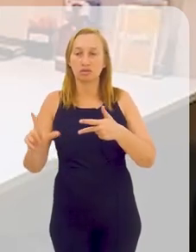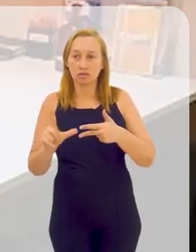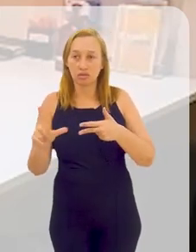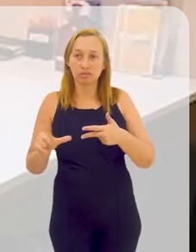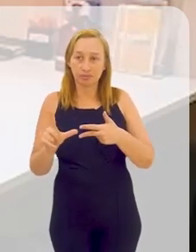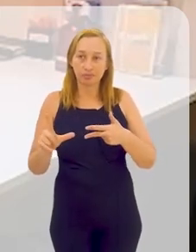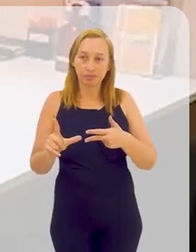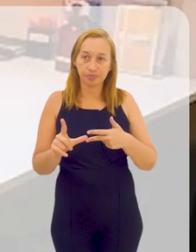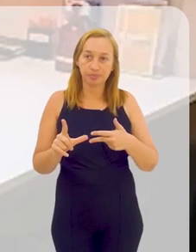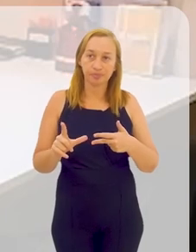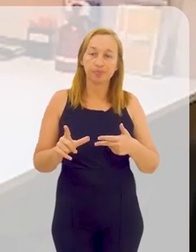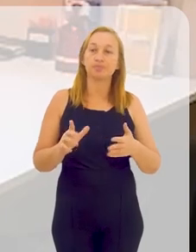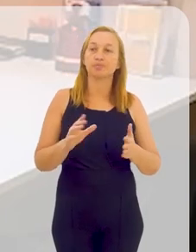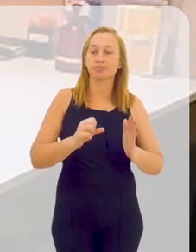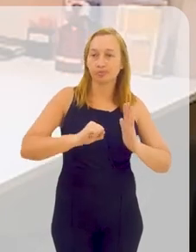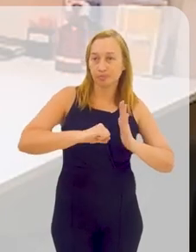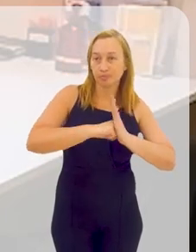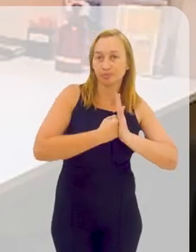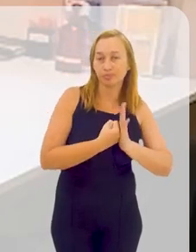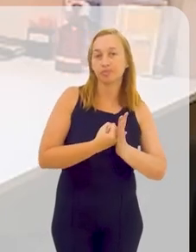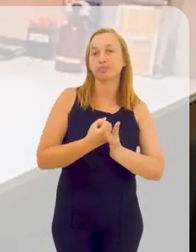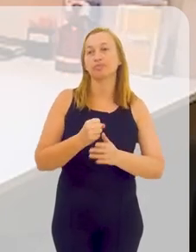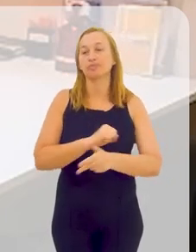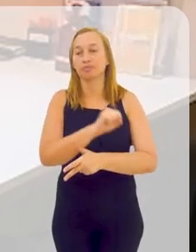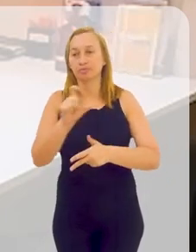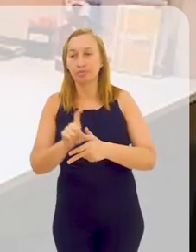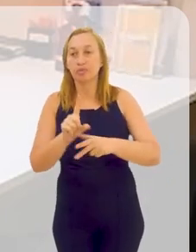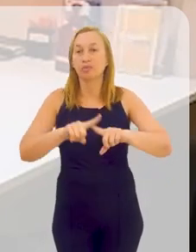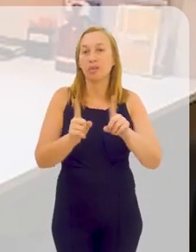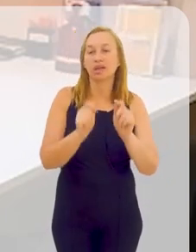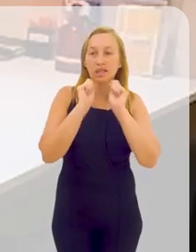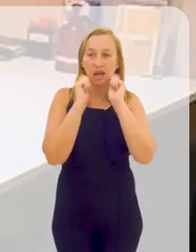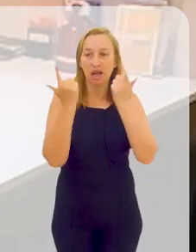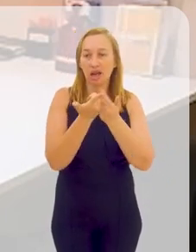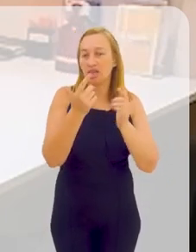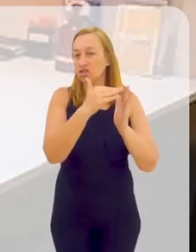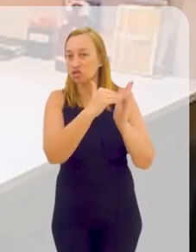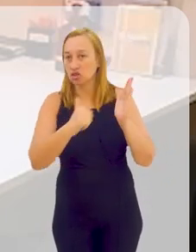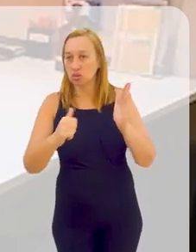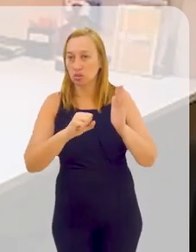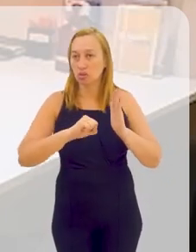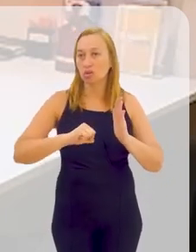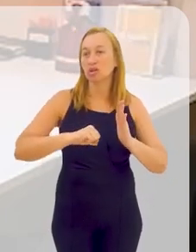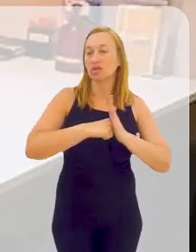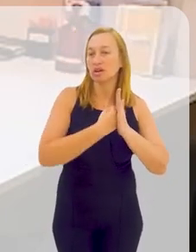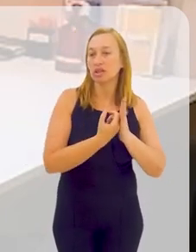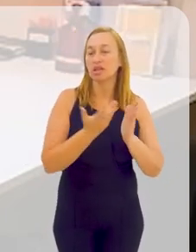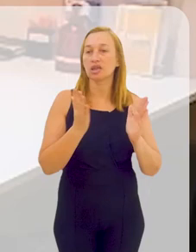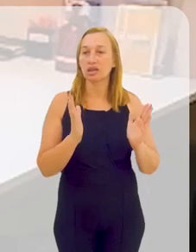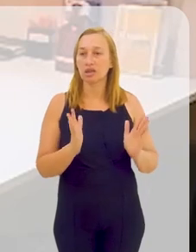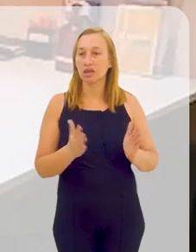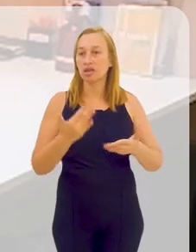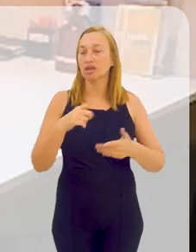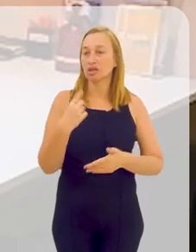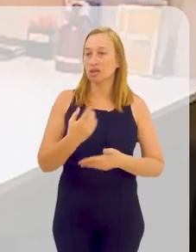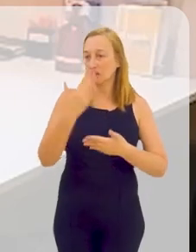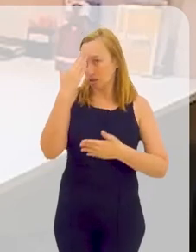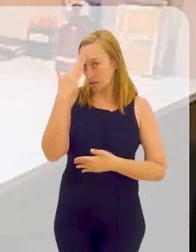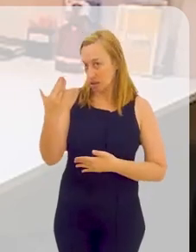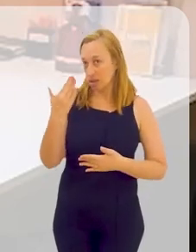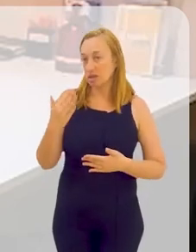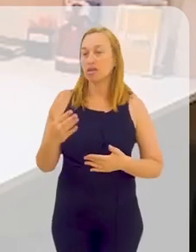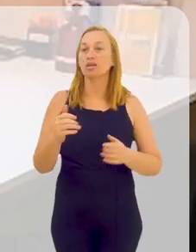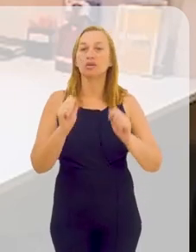Legislativo houve uma tentativa de veto do Poder Executivo mas a alerj derrubou esse veto e o setor é muito